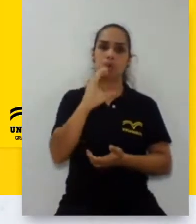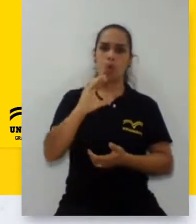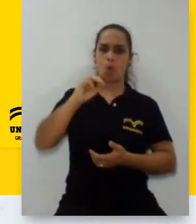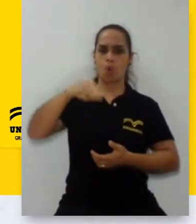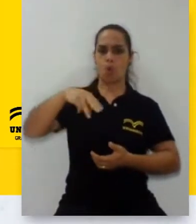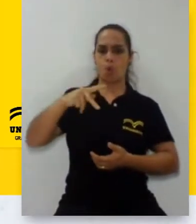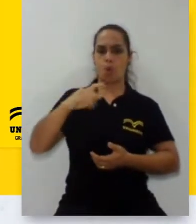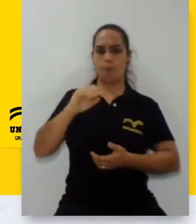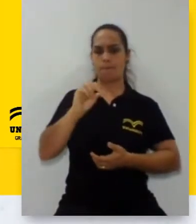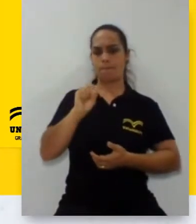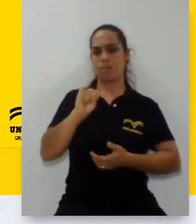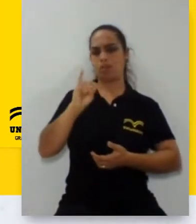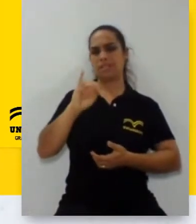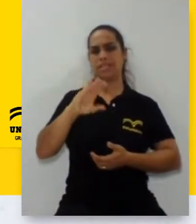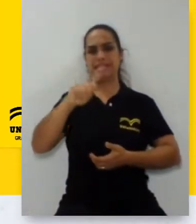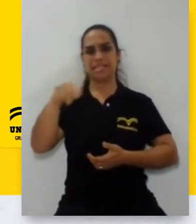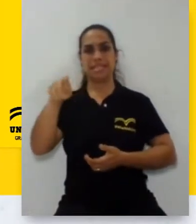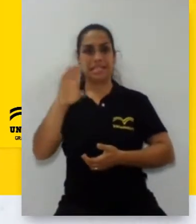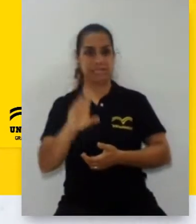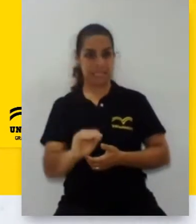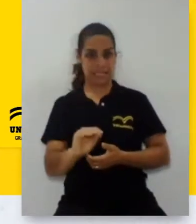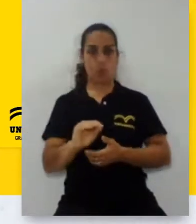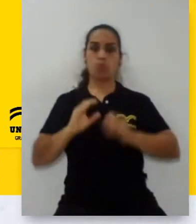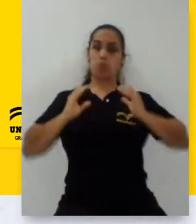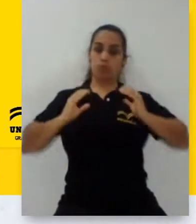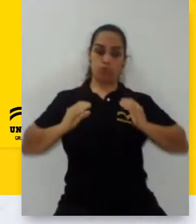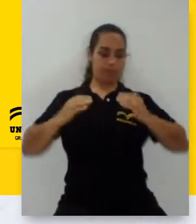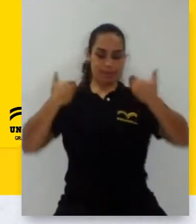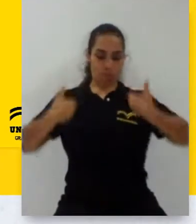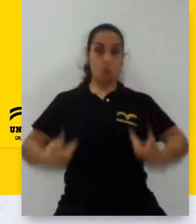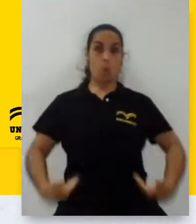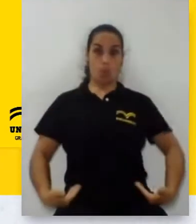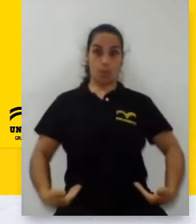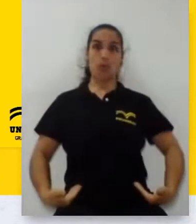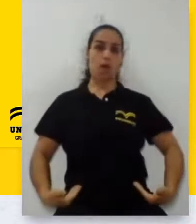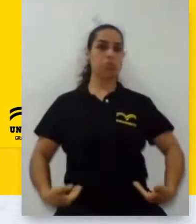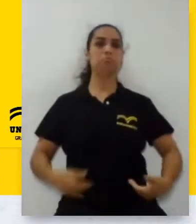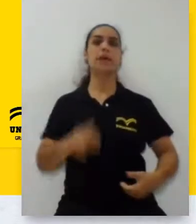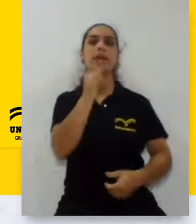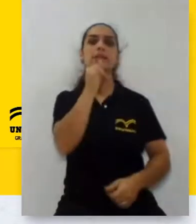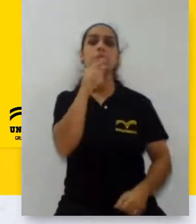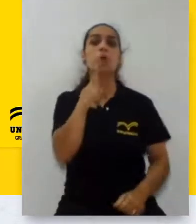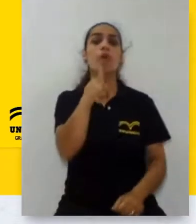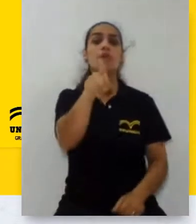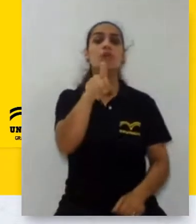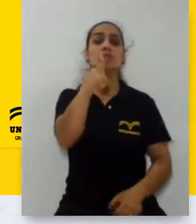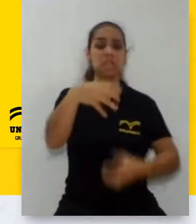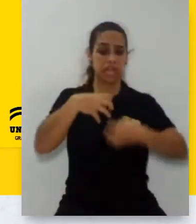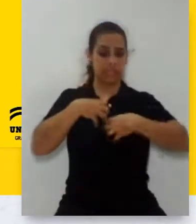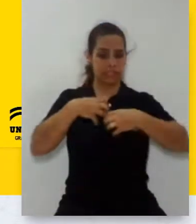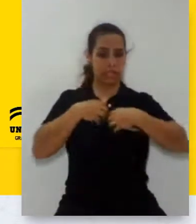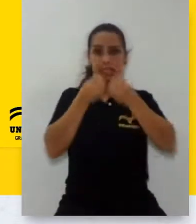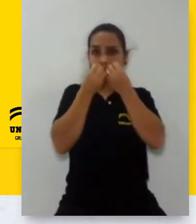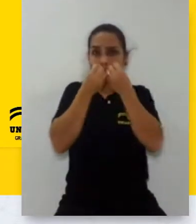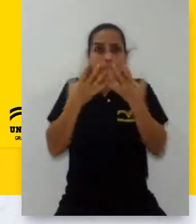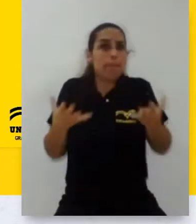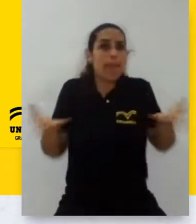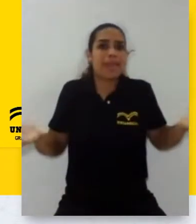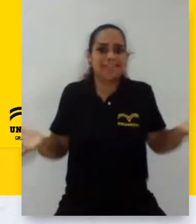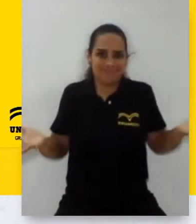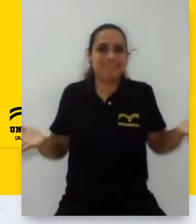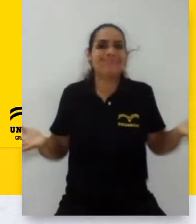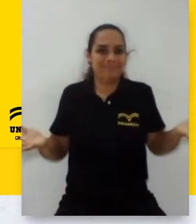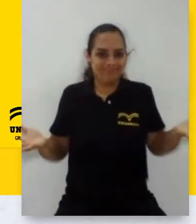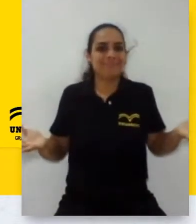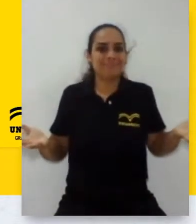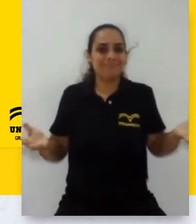enfim. É o que você se sente, como você se sente bem. Então, composição corporal é importante porque você precisa se sentir bem. Essa é a